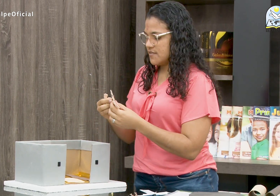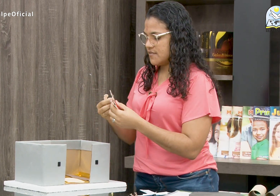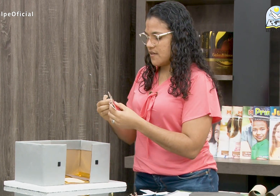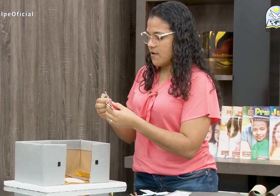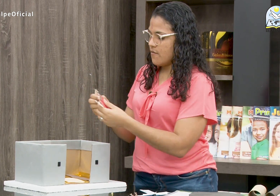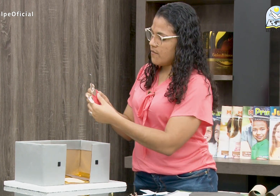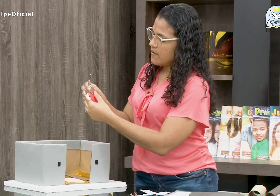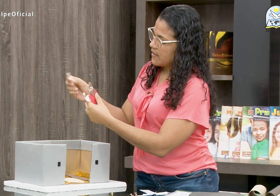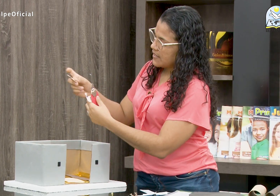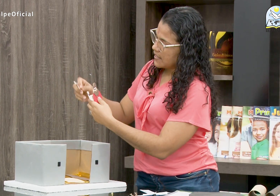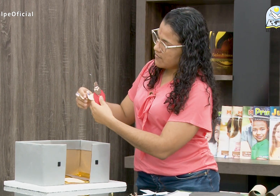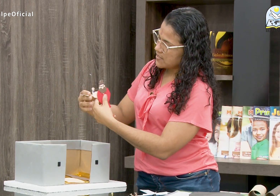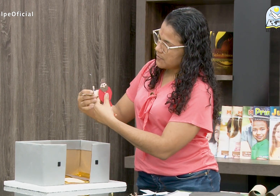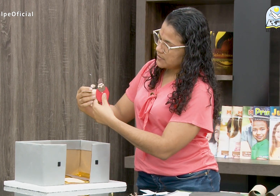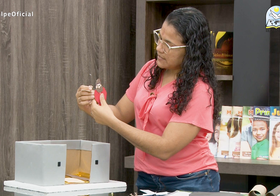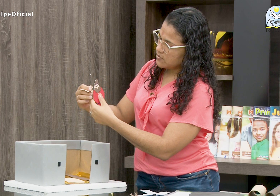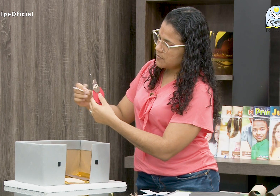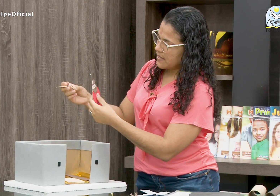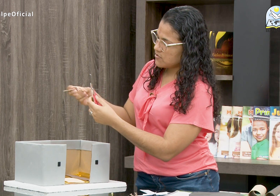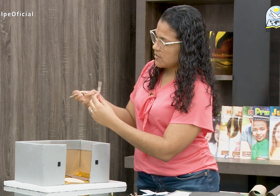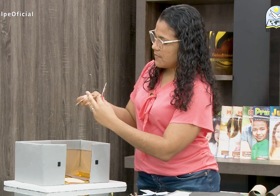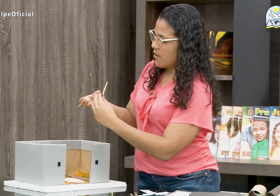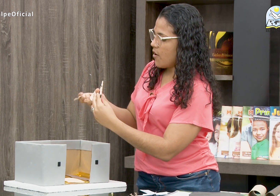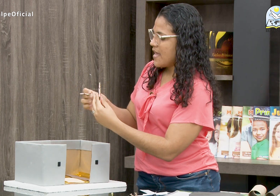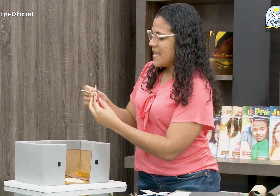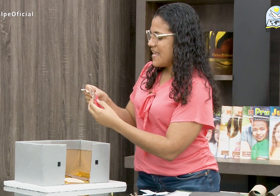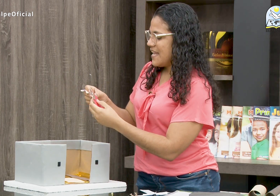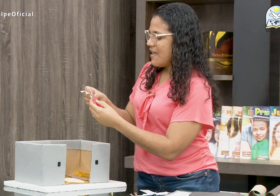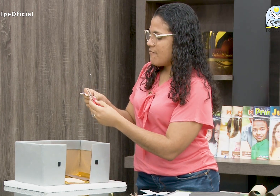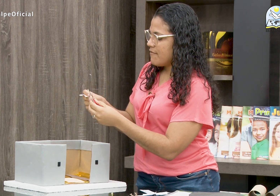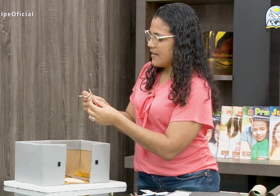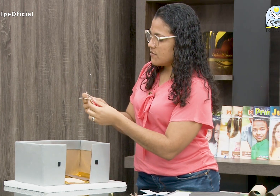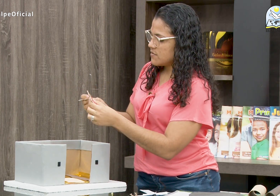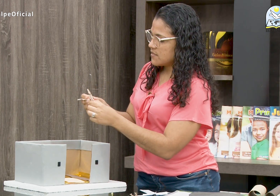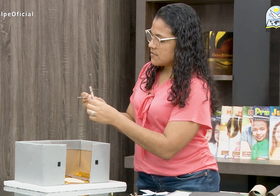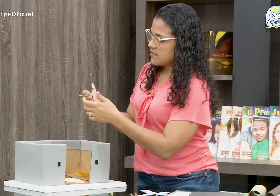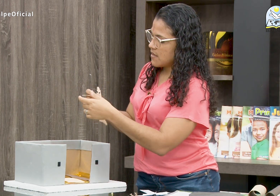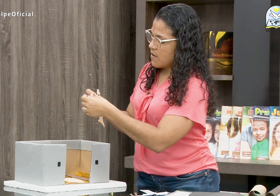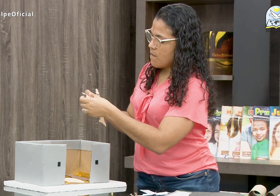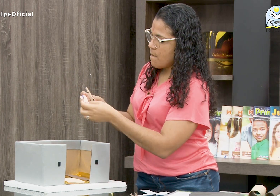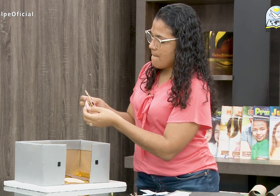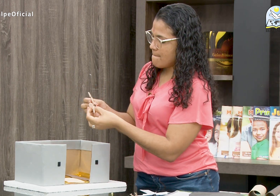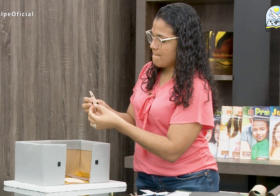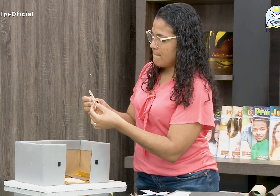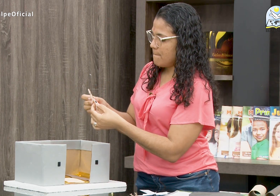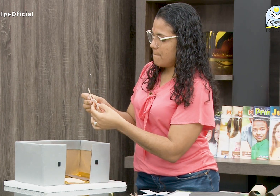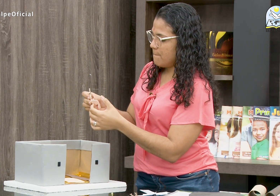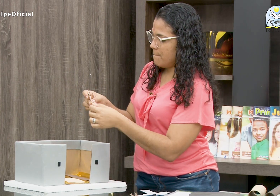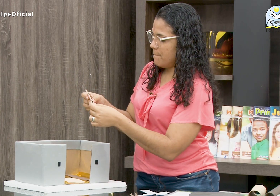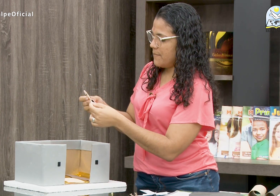de Sansão. E aqui você pode tirar os braços também, ó. E levaram Sansão